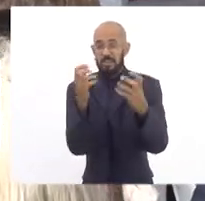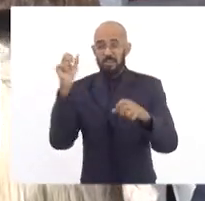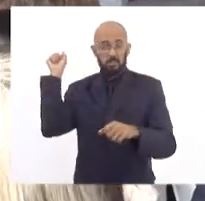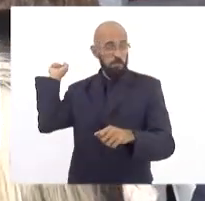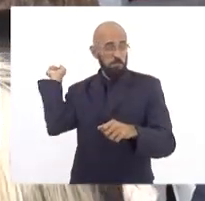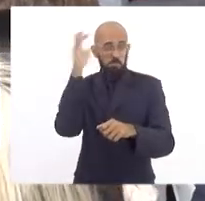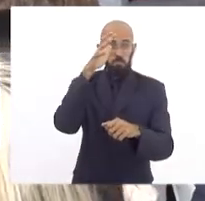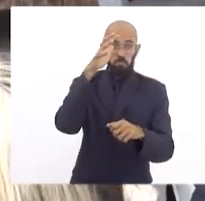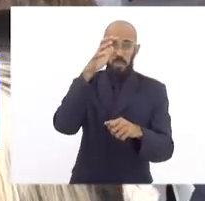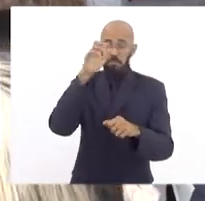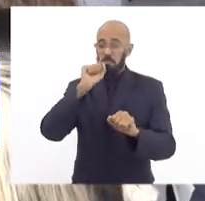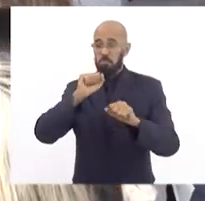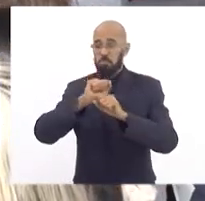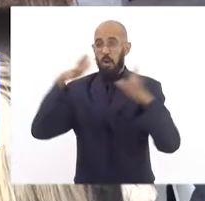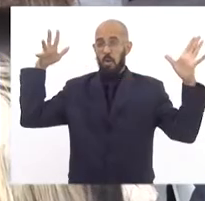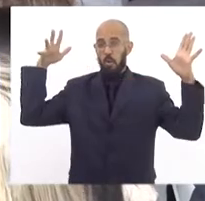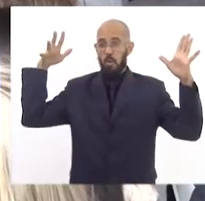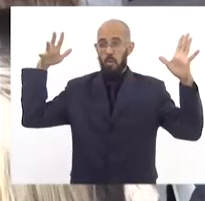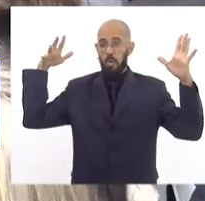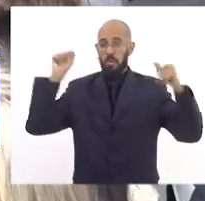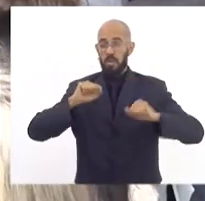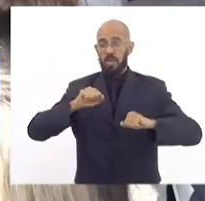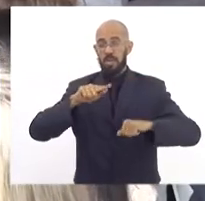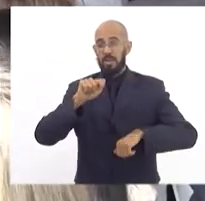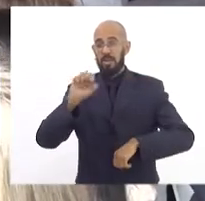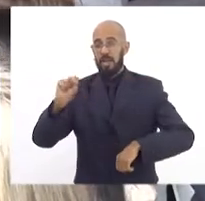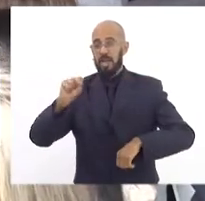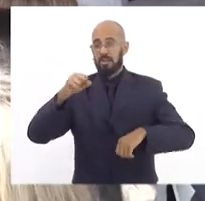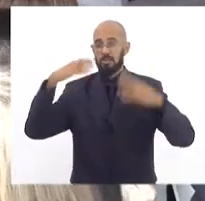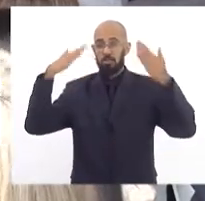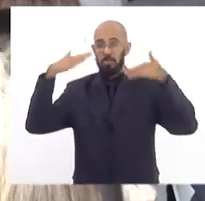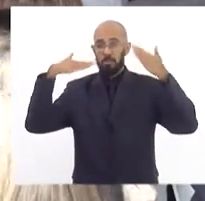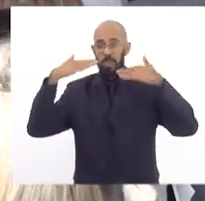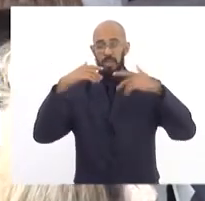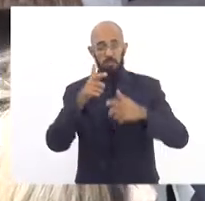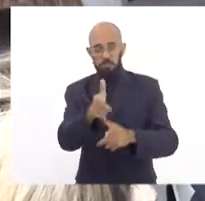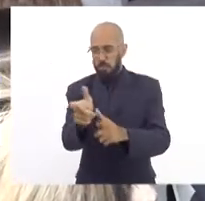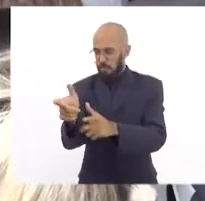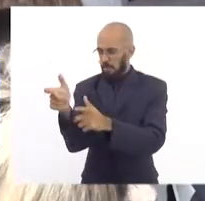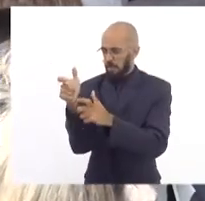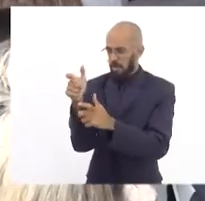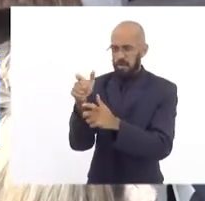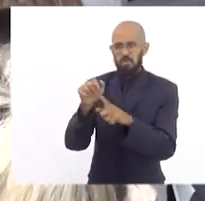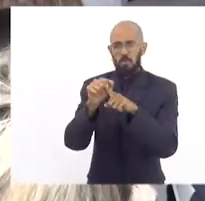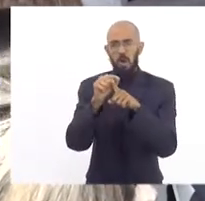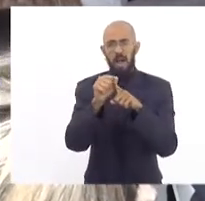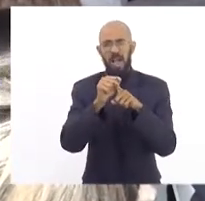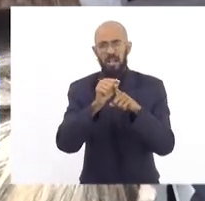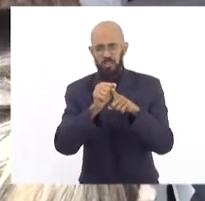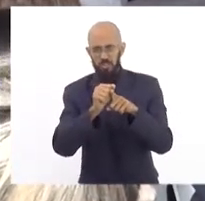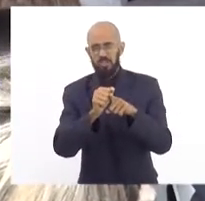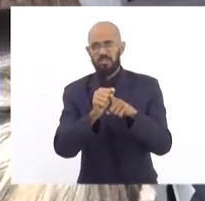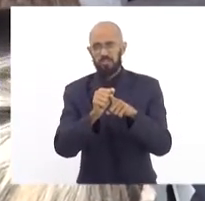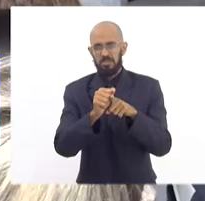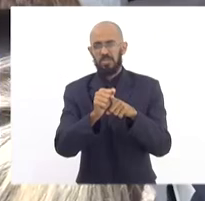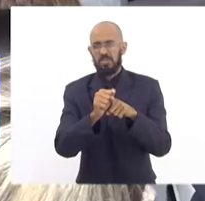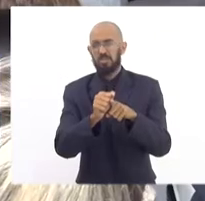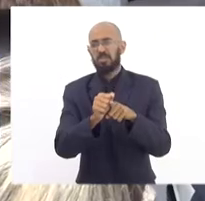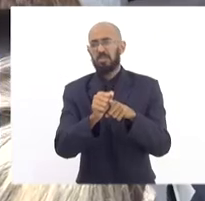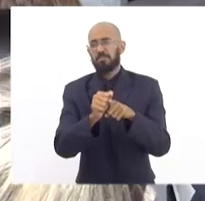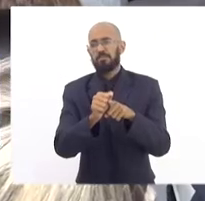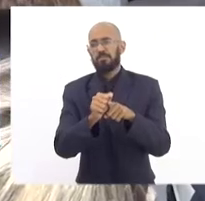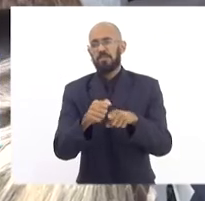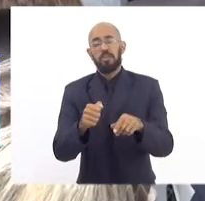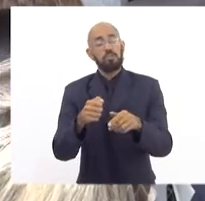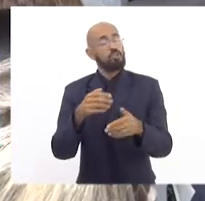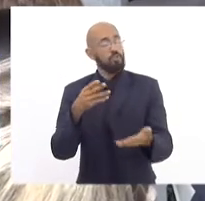gás lacrimogêneo, gás de pimenta, bala de borracha, votamos. Passamos daquele